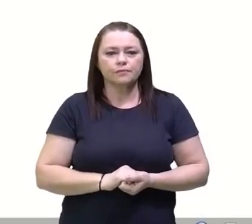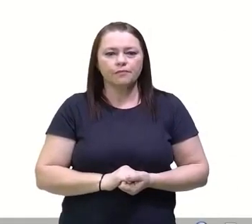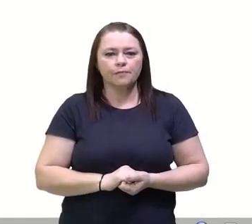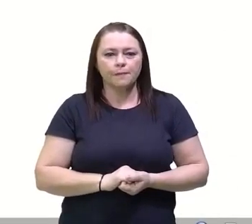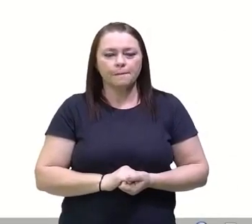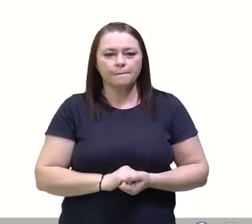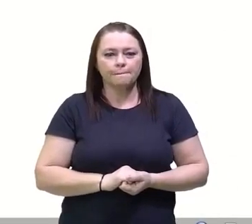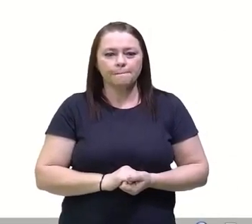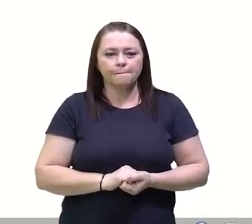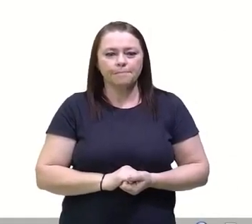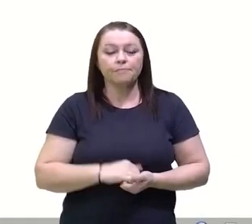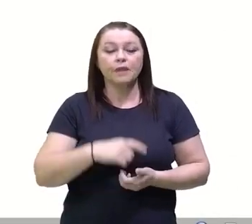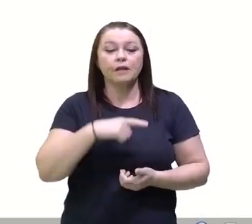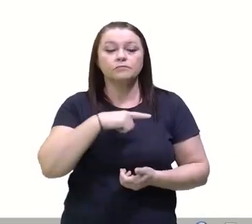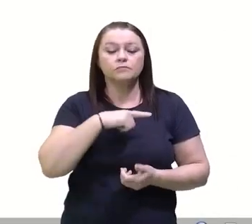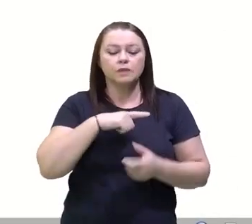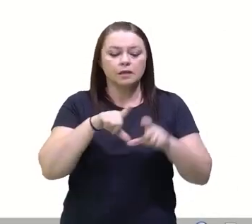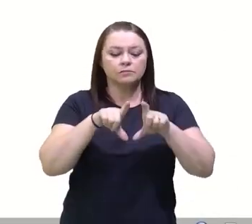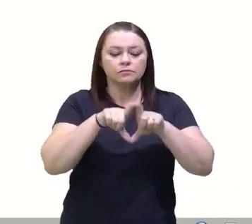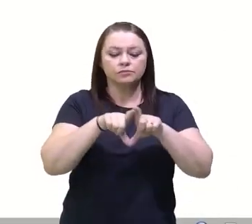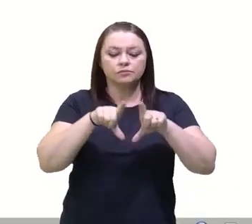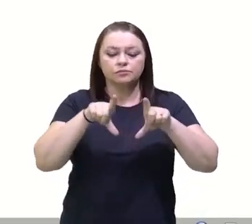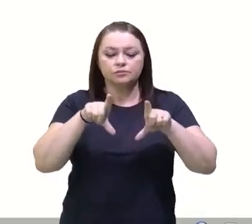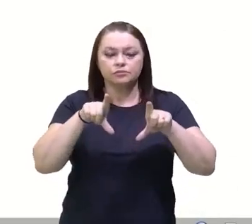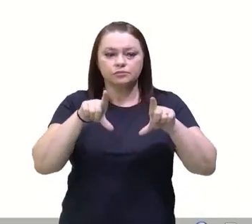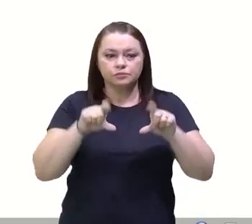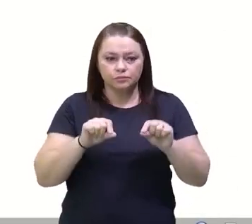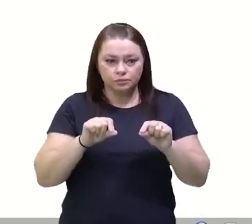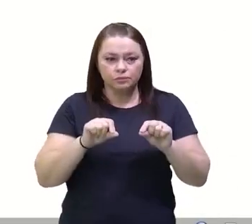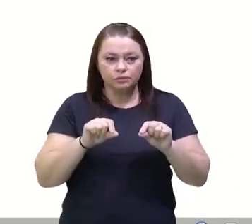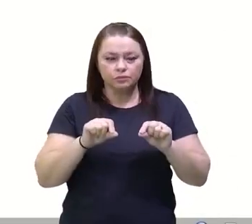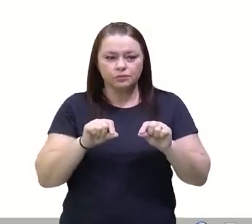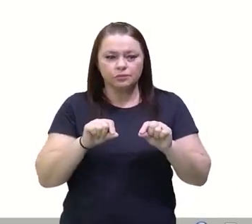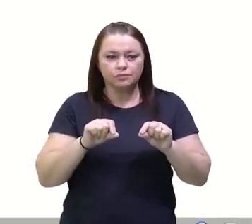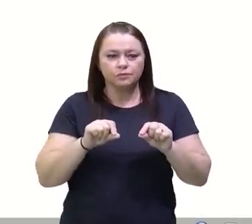Vimos aí que os quadriláteros, tá certo?